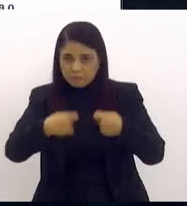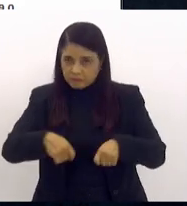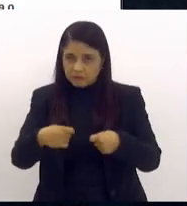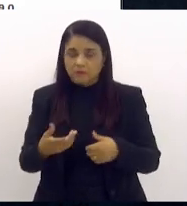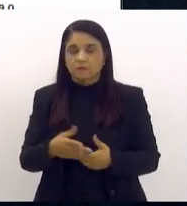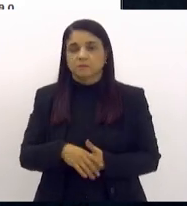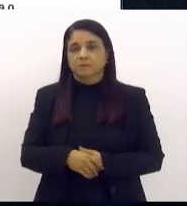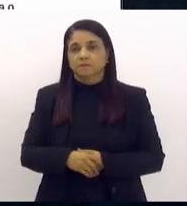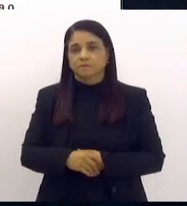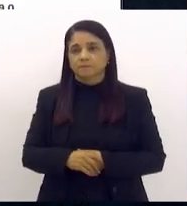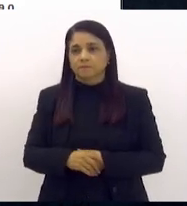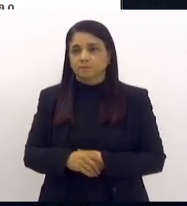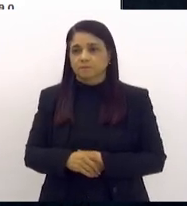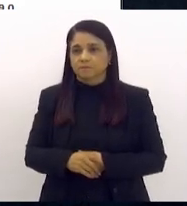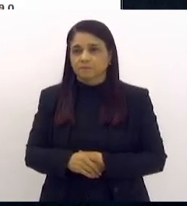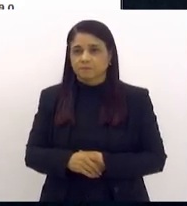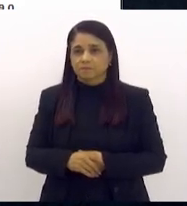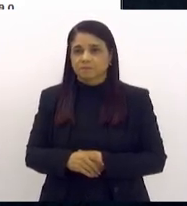passar